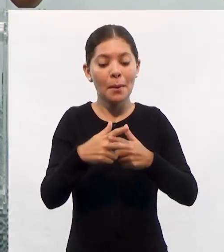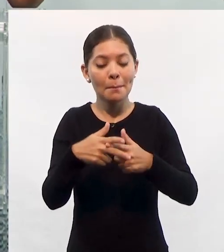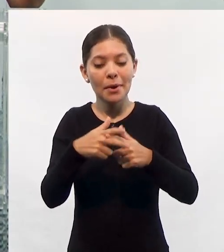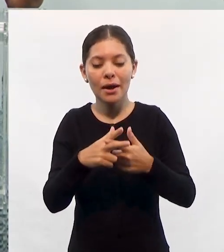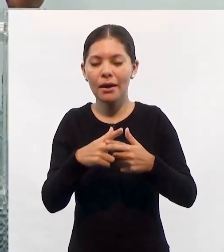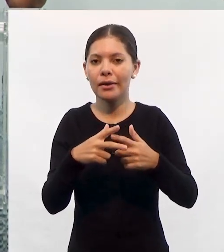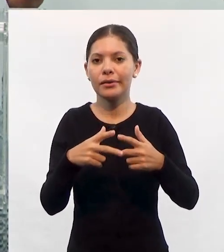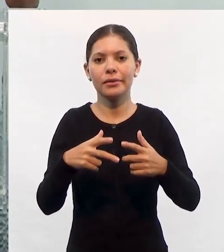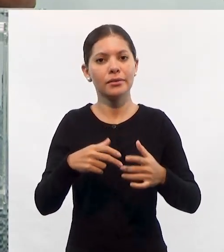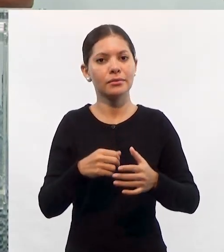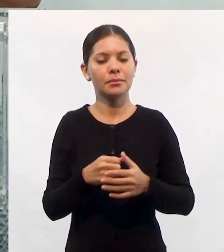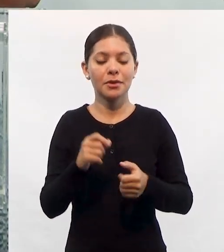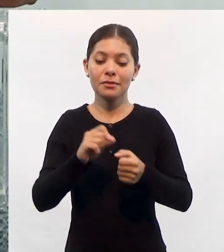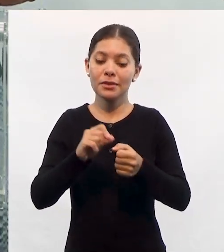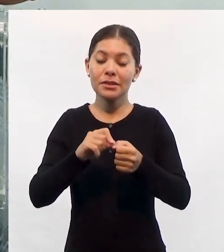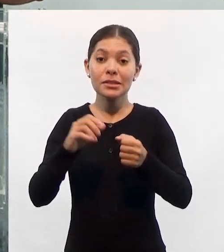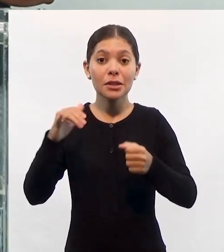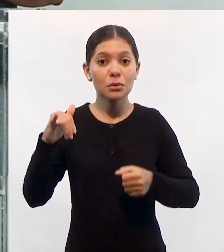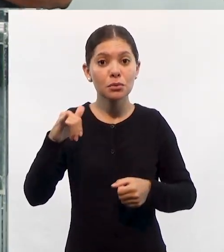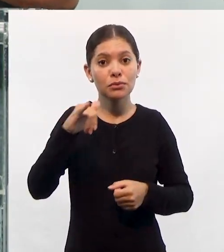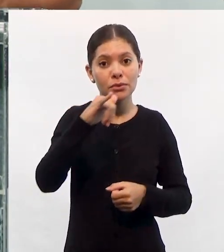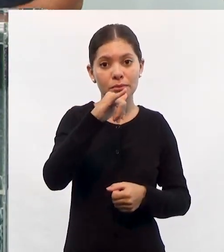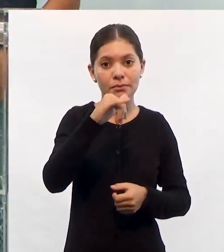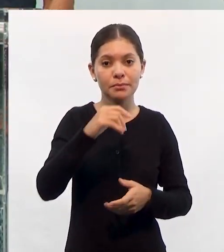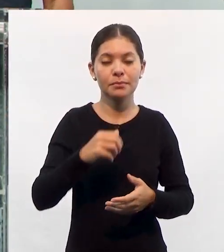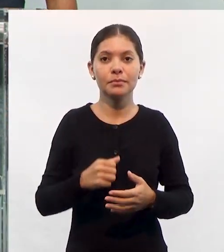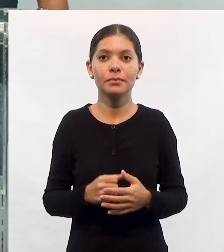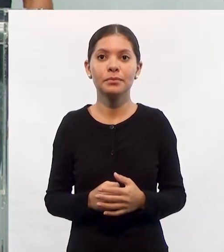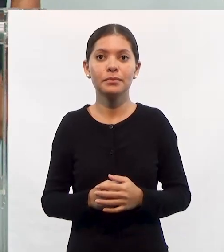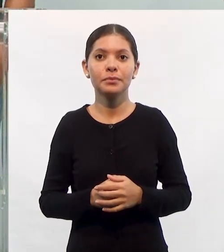com as peças, para produzir aquele avião.